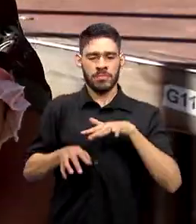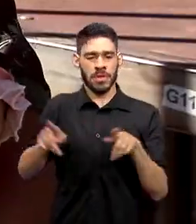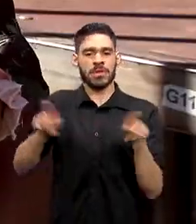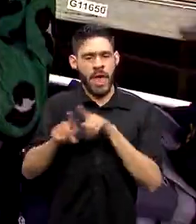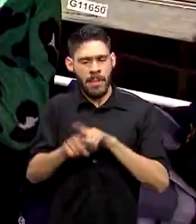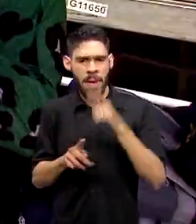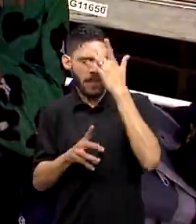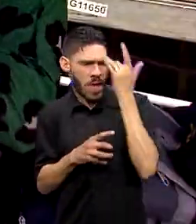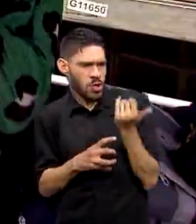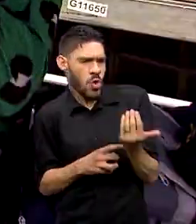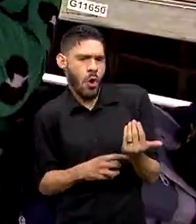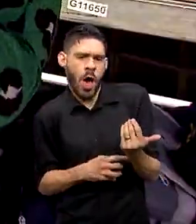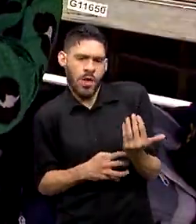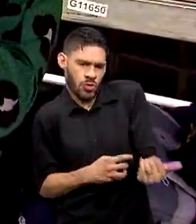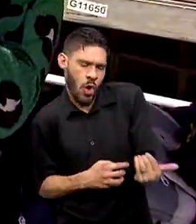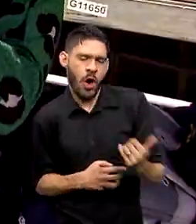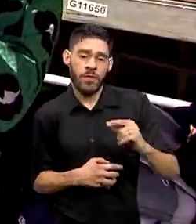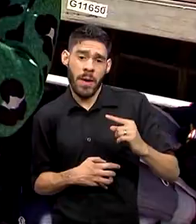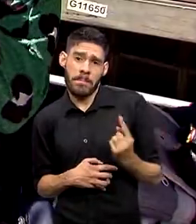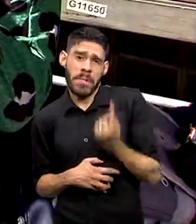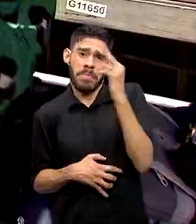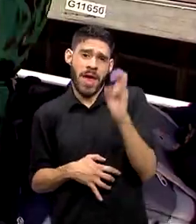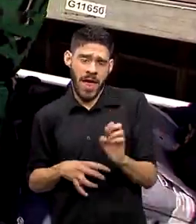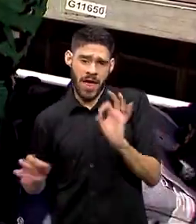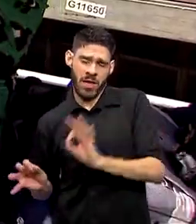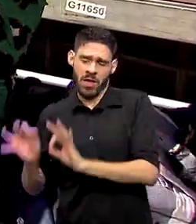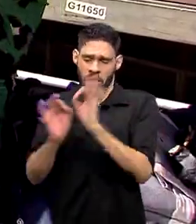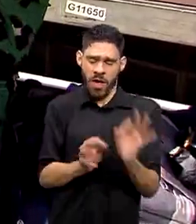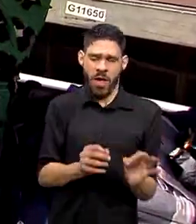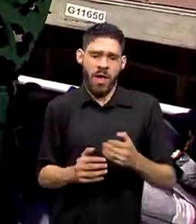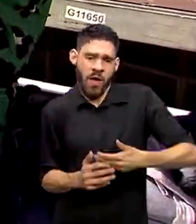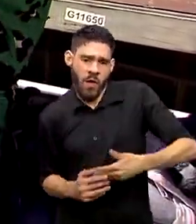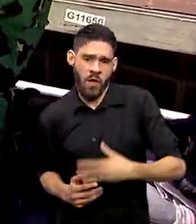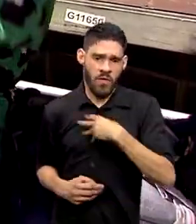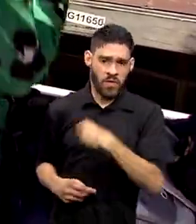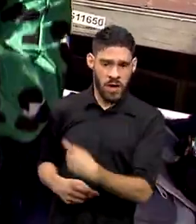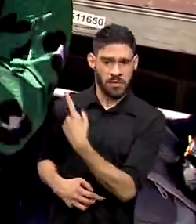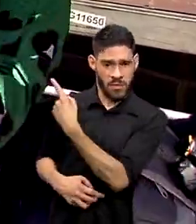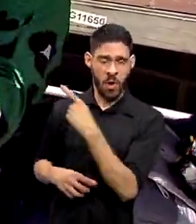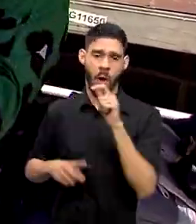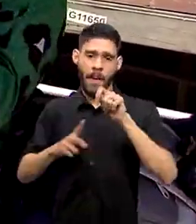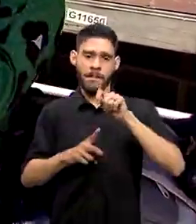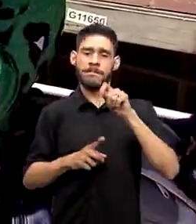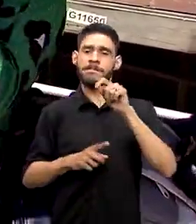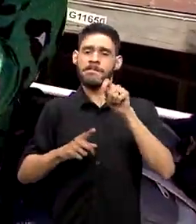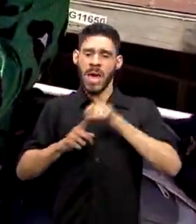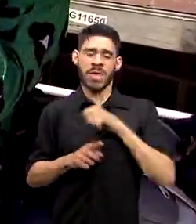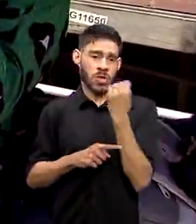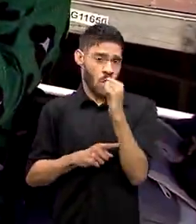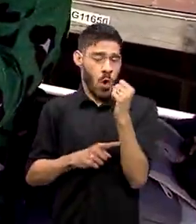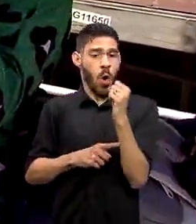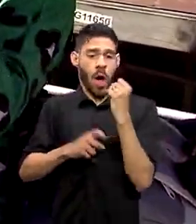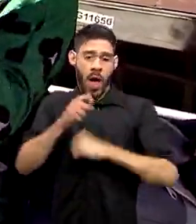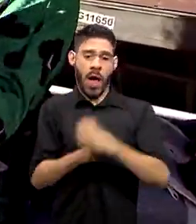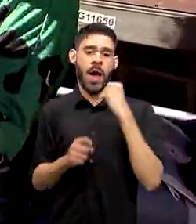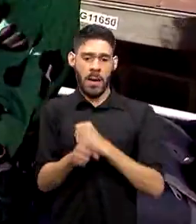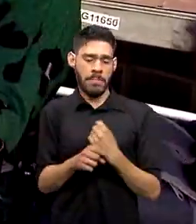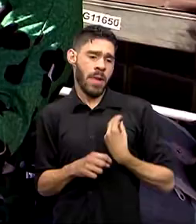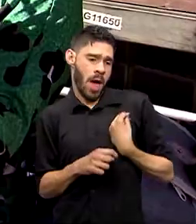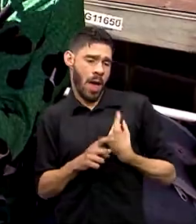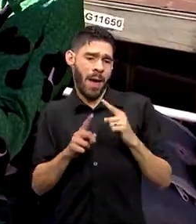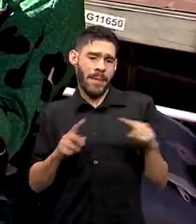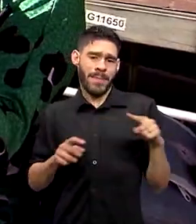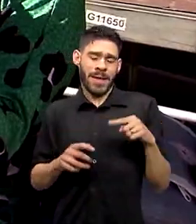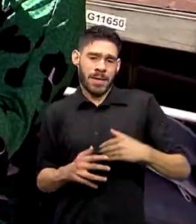gente nova, que acompanhou tudo pela primeira vez. O bebê da Kilmara tem 8 meses e no ano passado até esteve na festa,